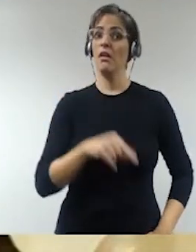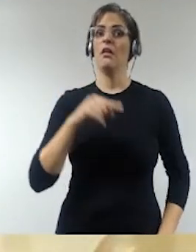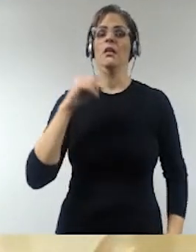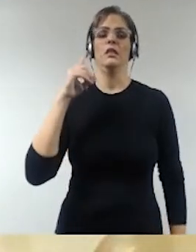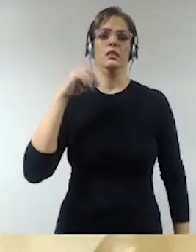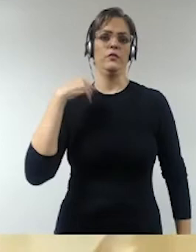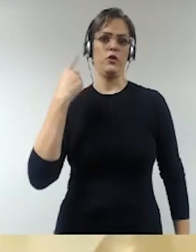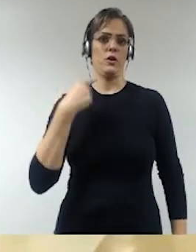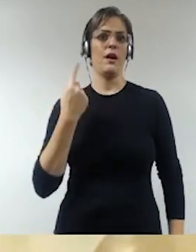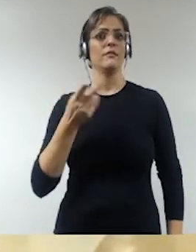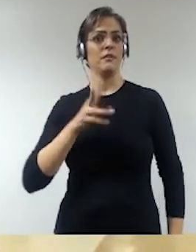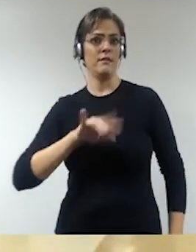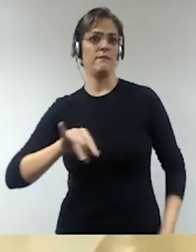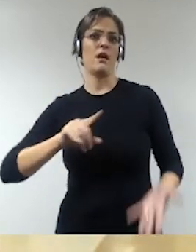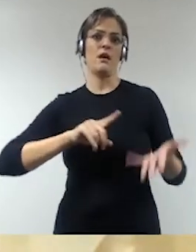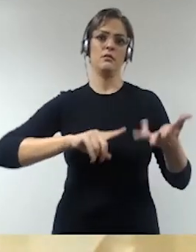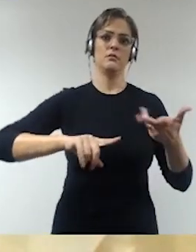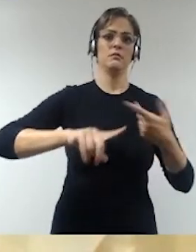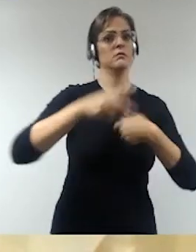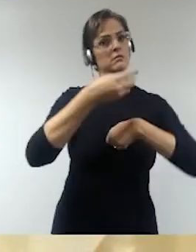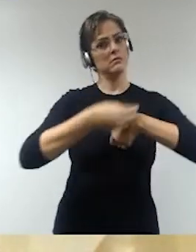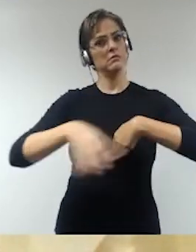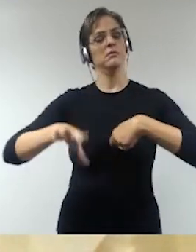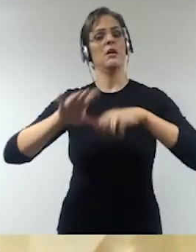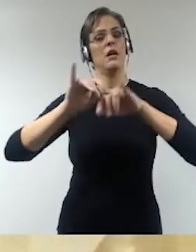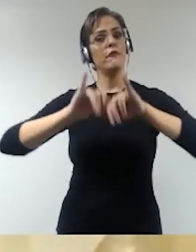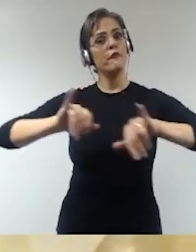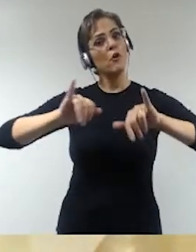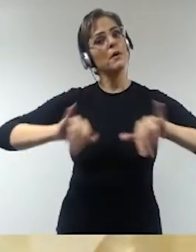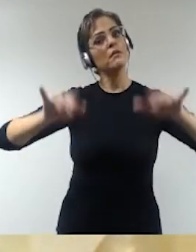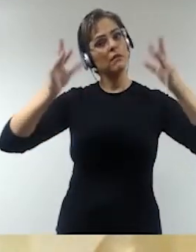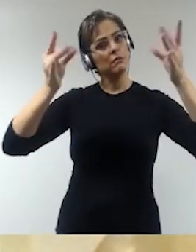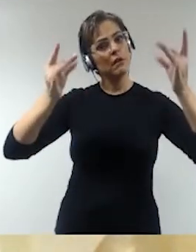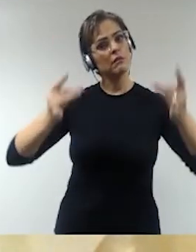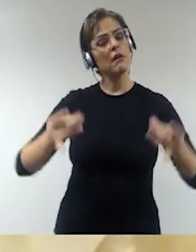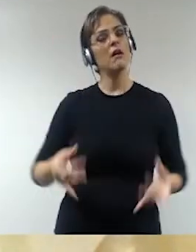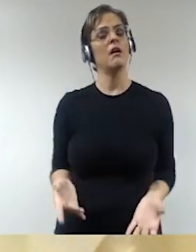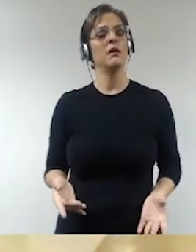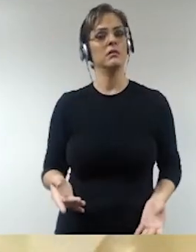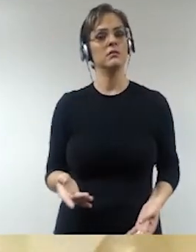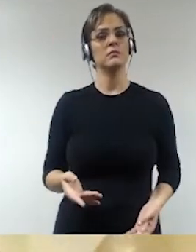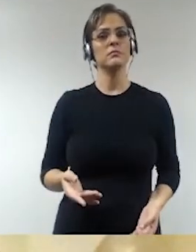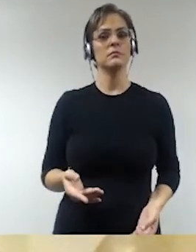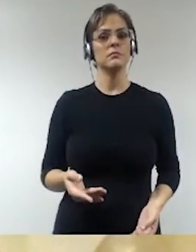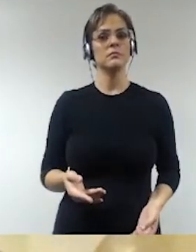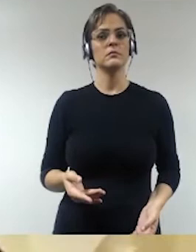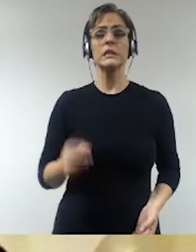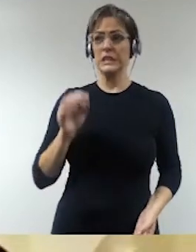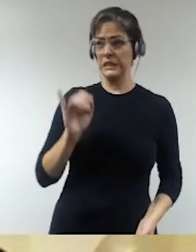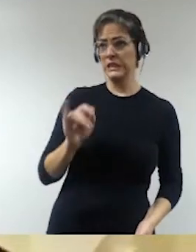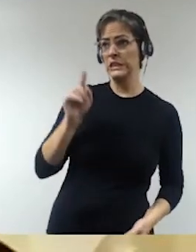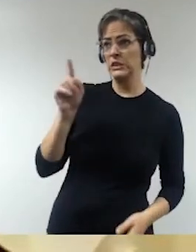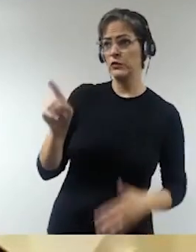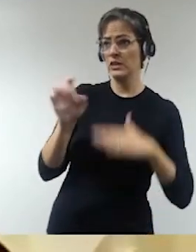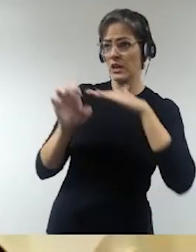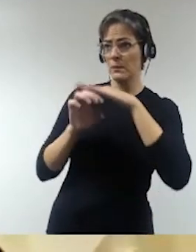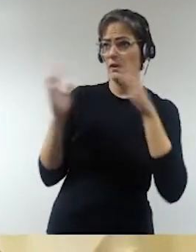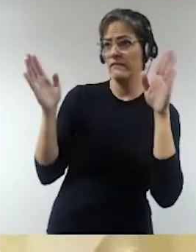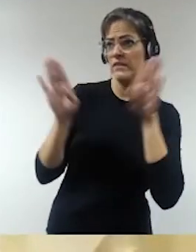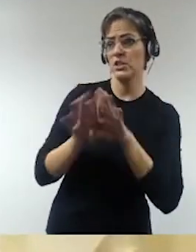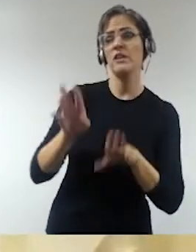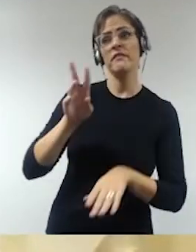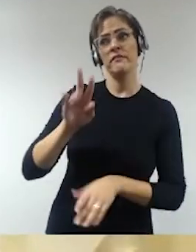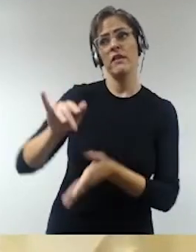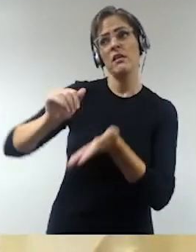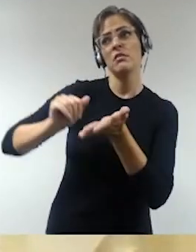processo esses elementos fáticos? O advogado. Olha, se o senhor fecha essa empresa, você vai ter a demissão de tantos e